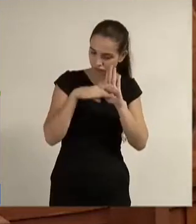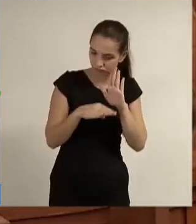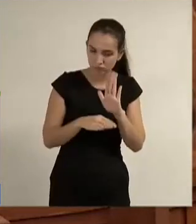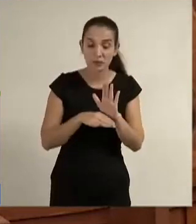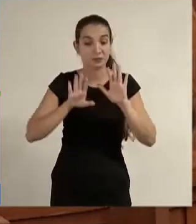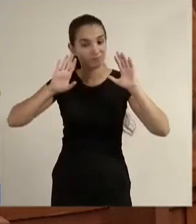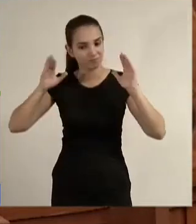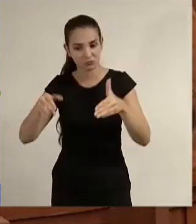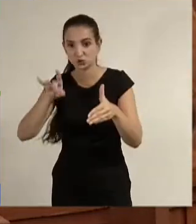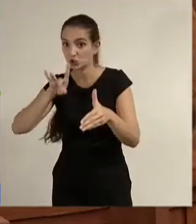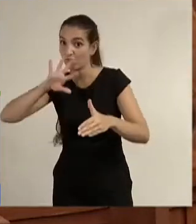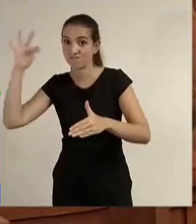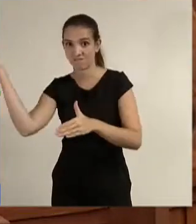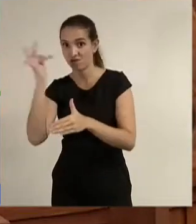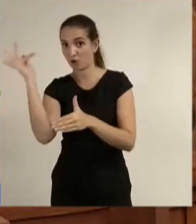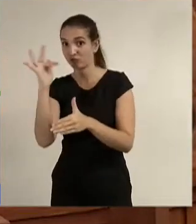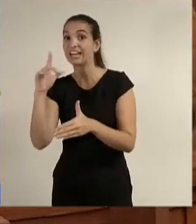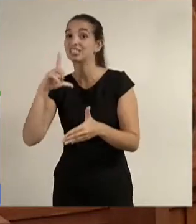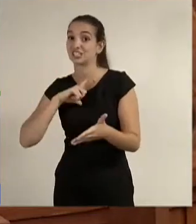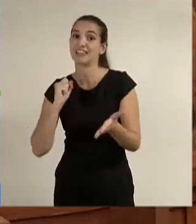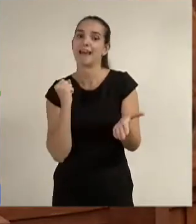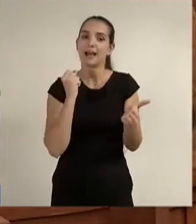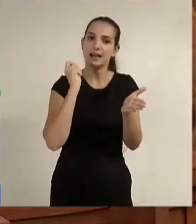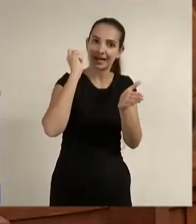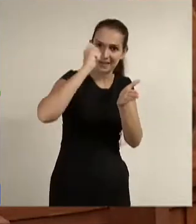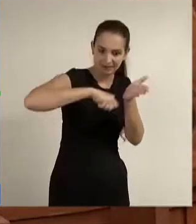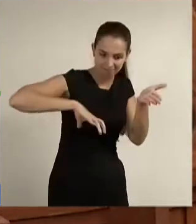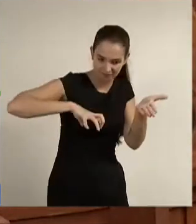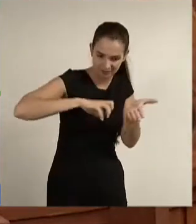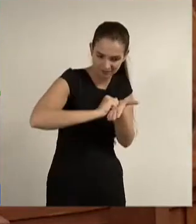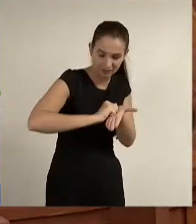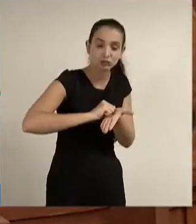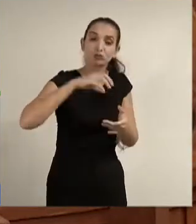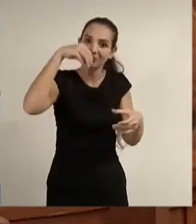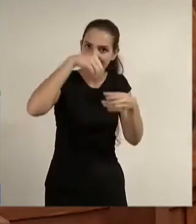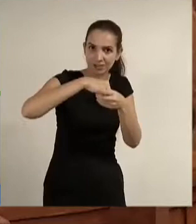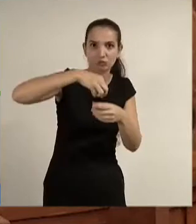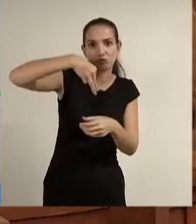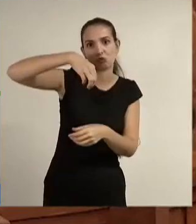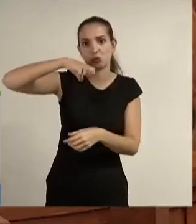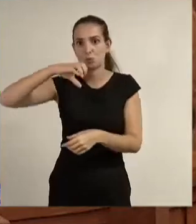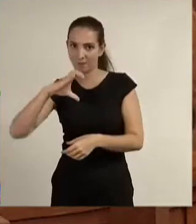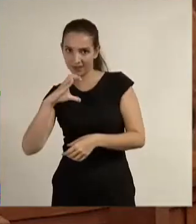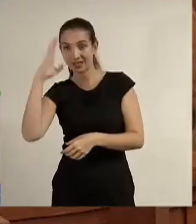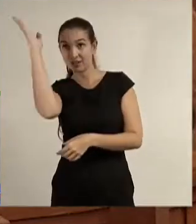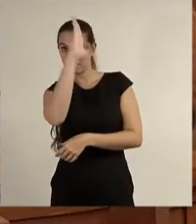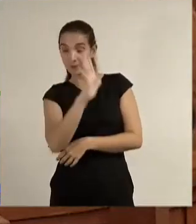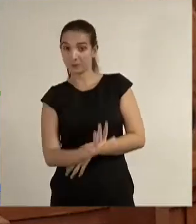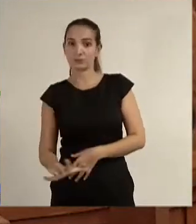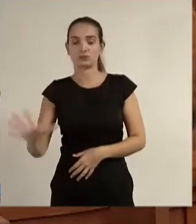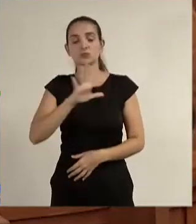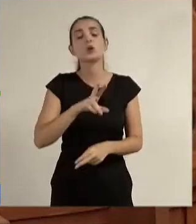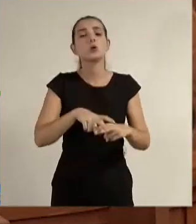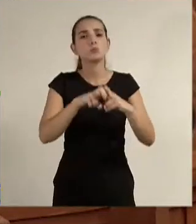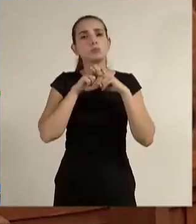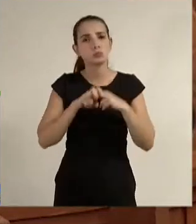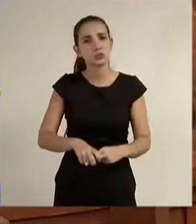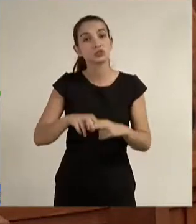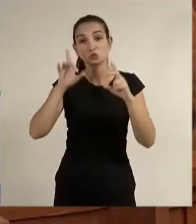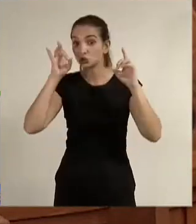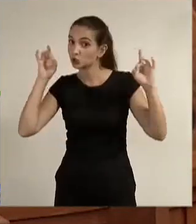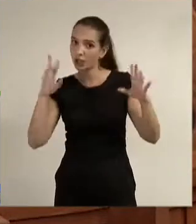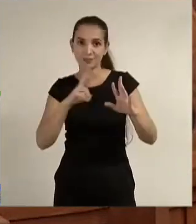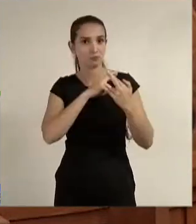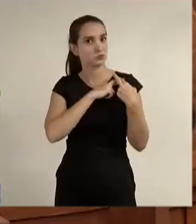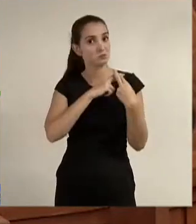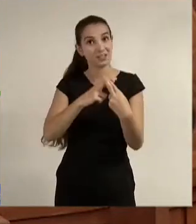instituições especificamente credenciadas pela União, cabendo somente à União regulamentar os